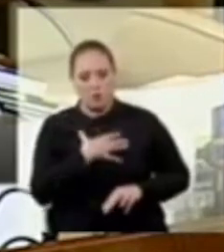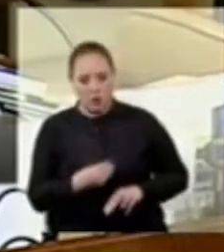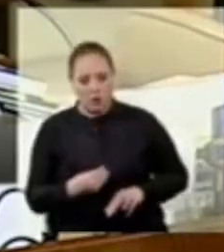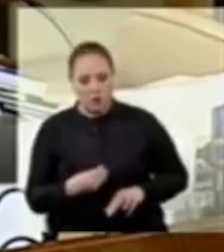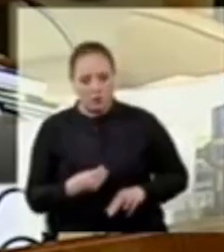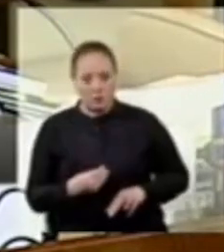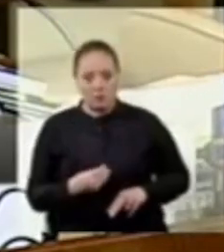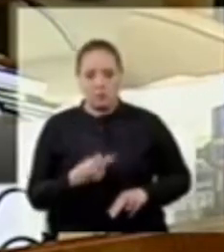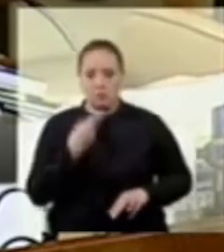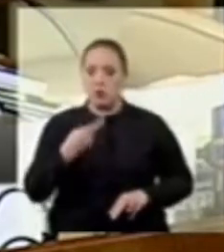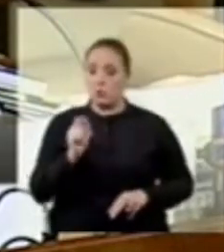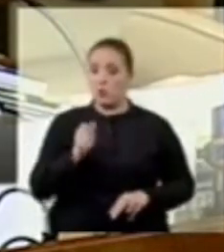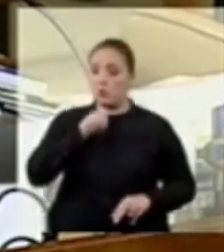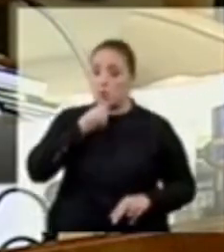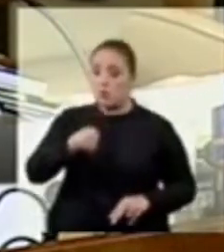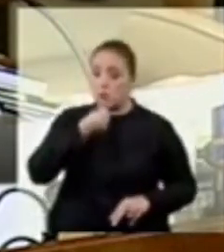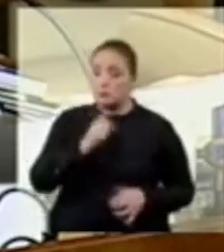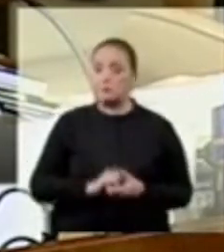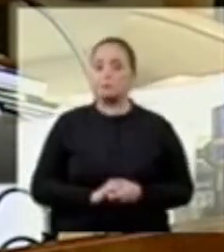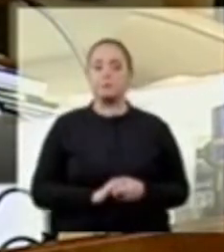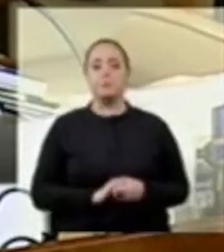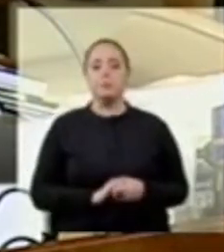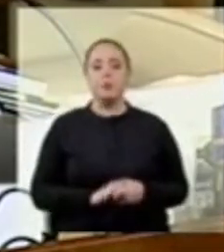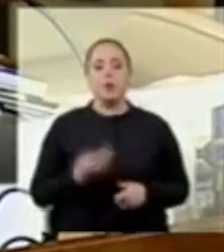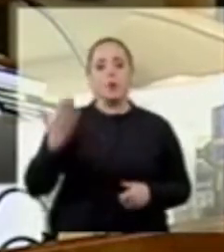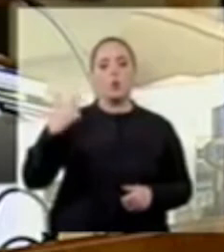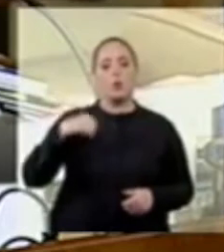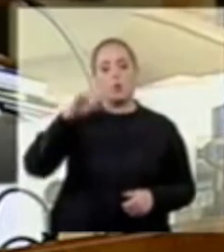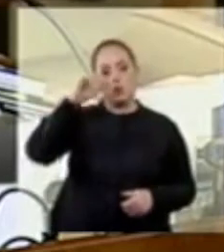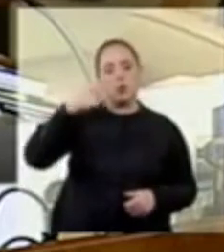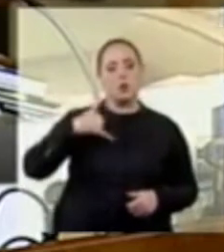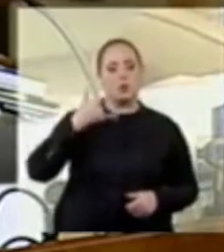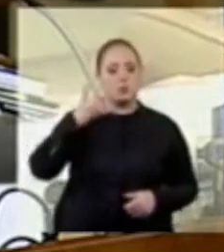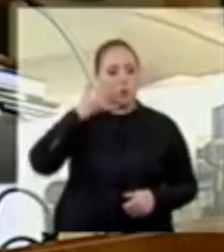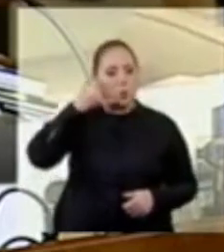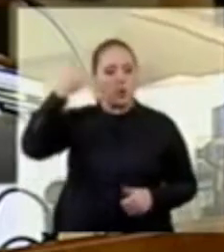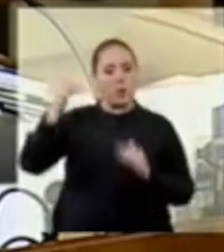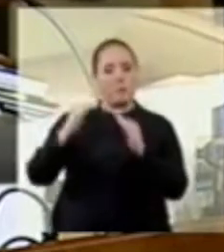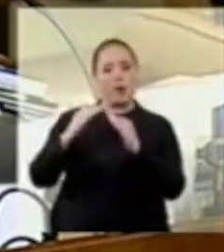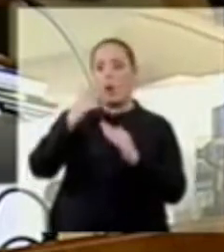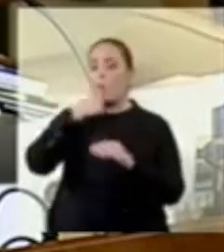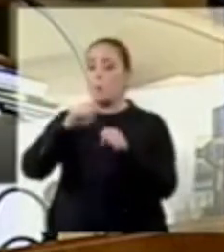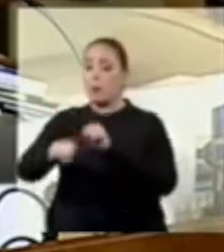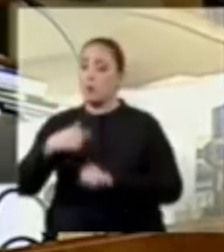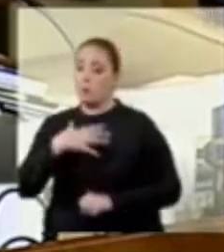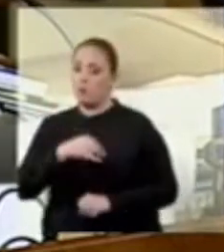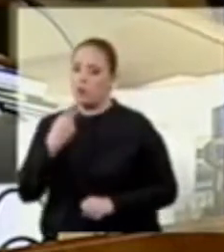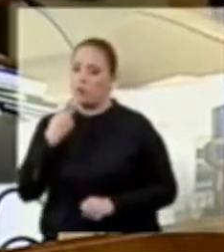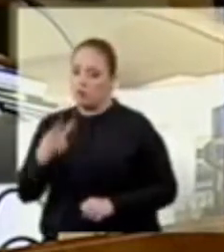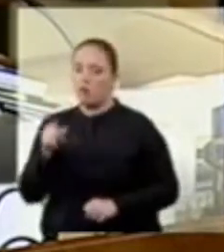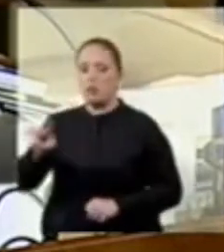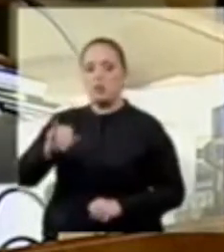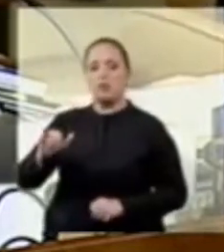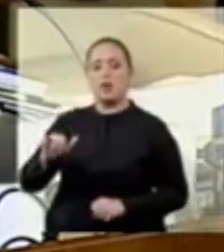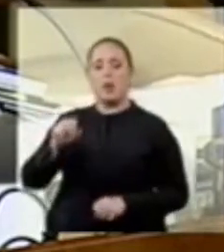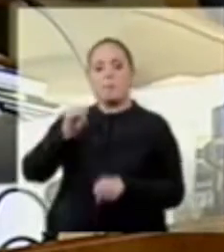entrevista um dia eu liguei para a casa dele do assassino e disse você vai morrer igual